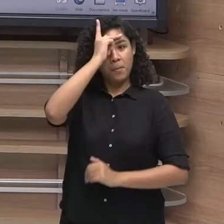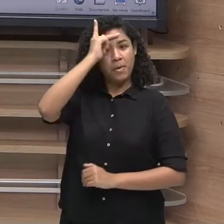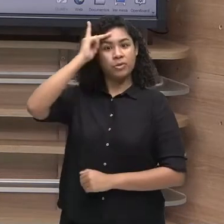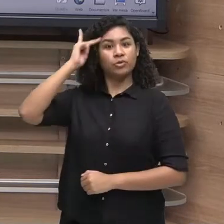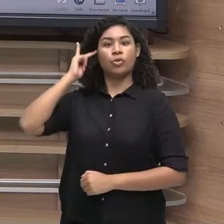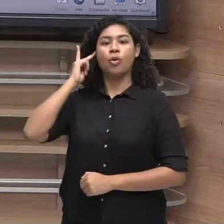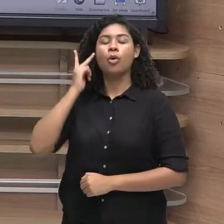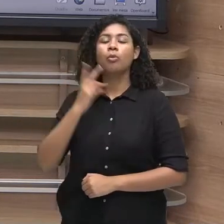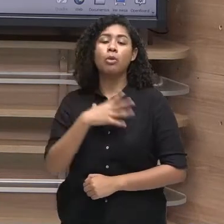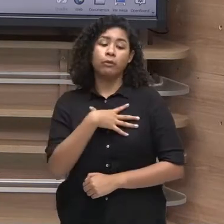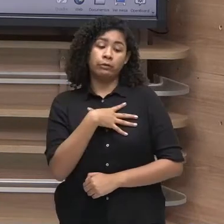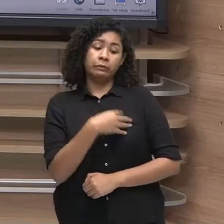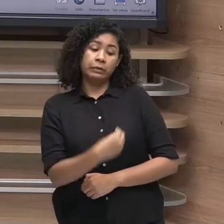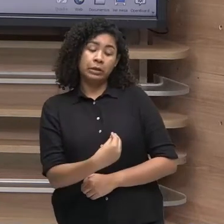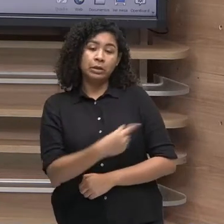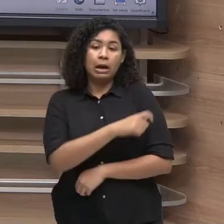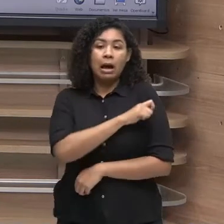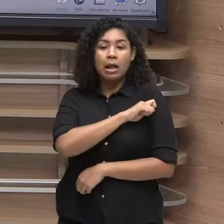filho, como aluno,